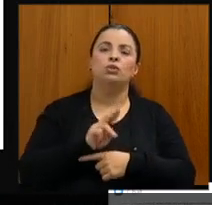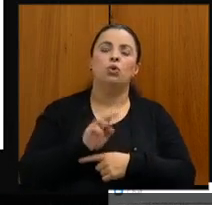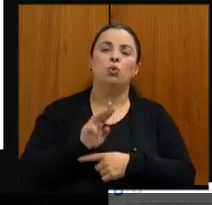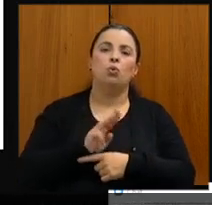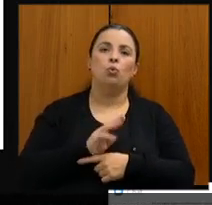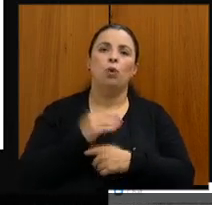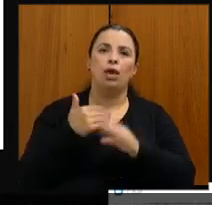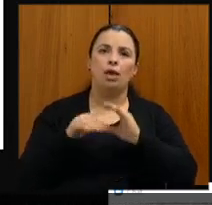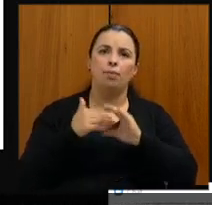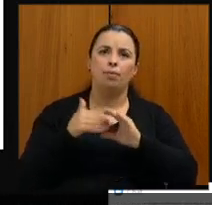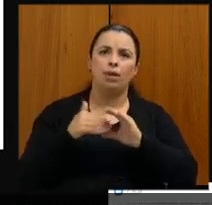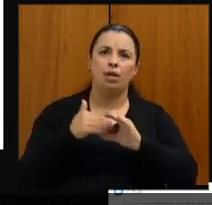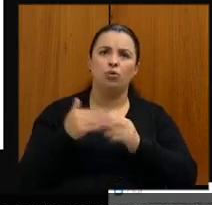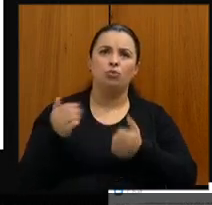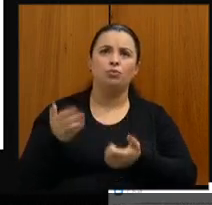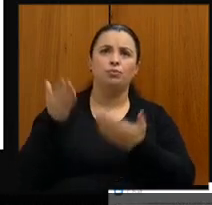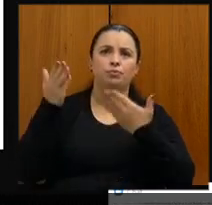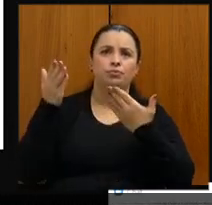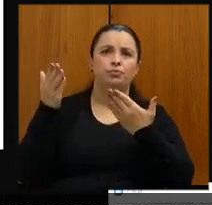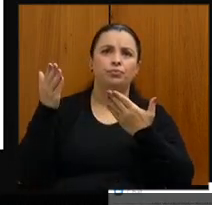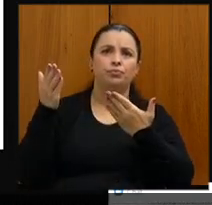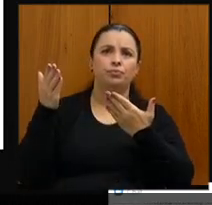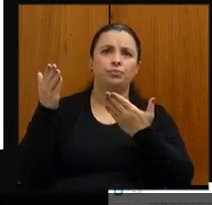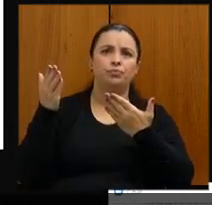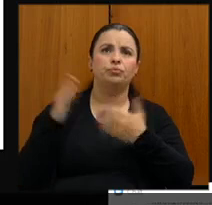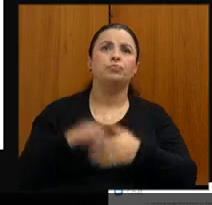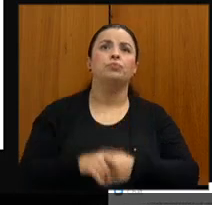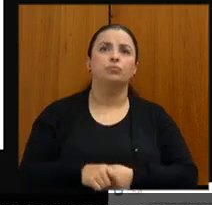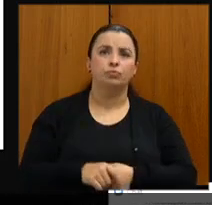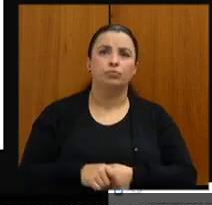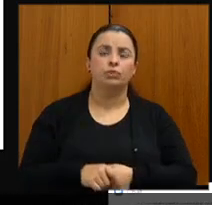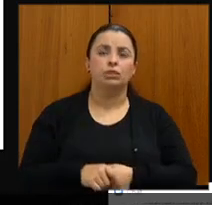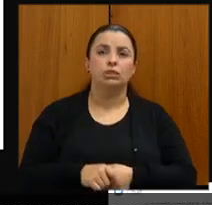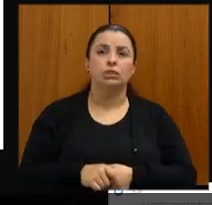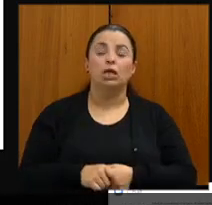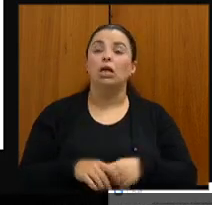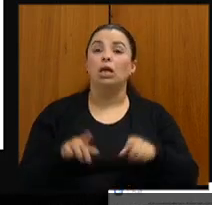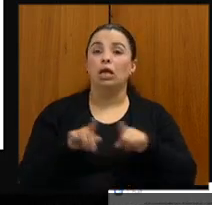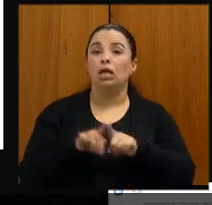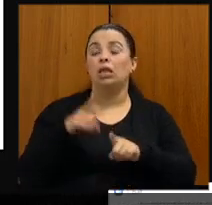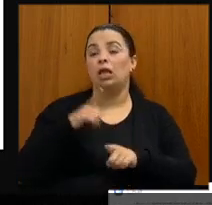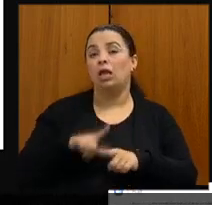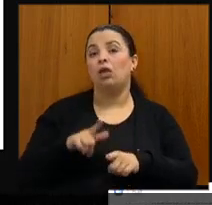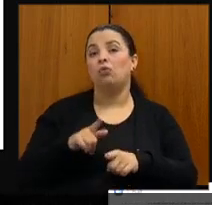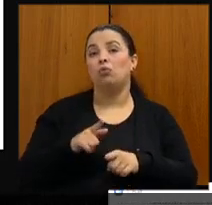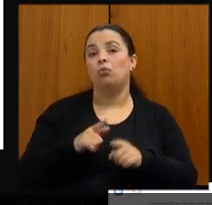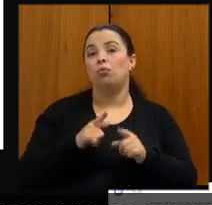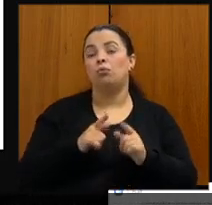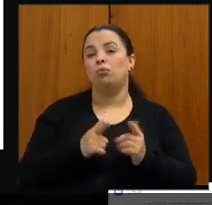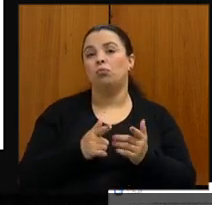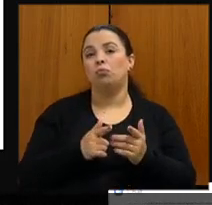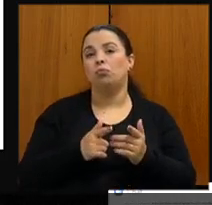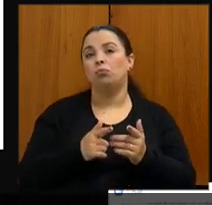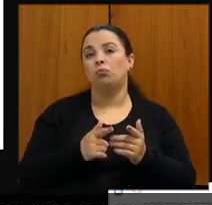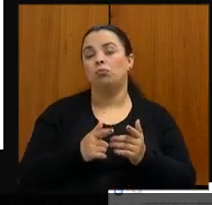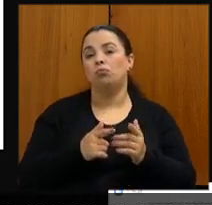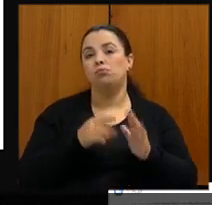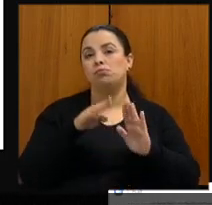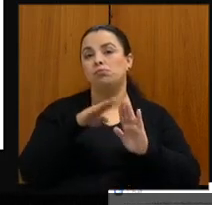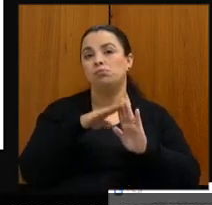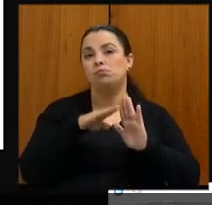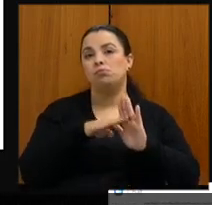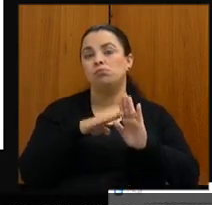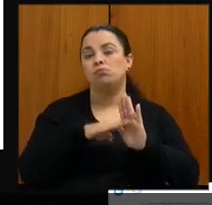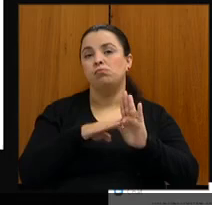diálogo@social. Mg.gov.br e aí existe o cronograma avaliação do